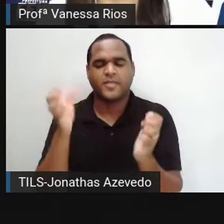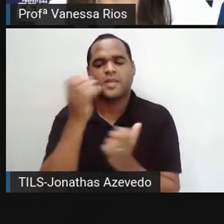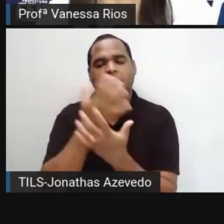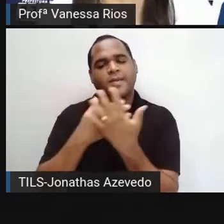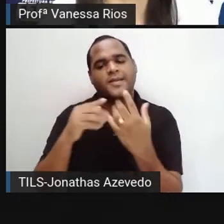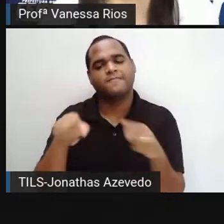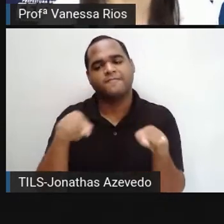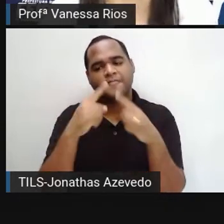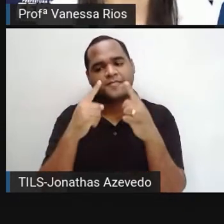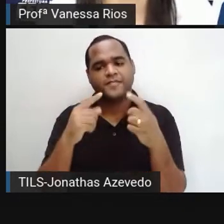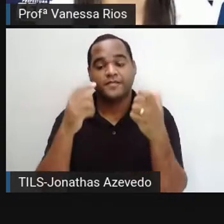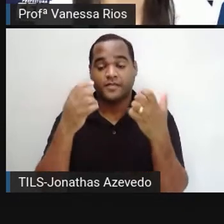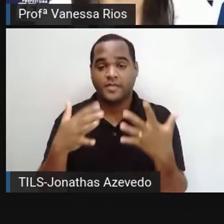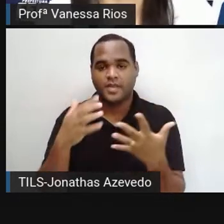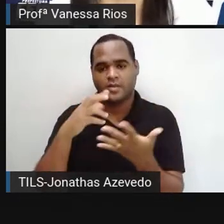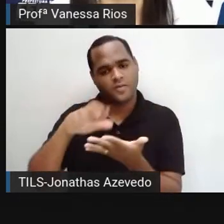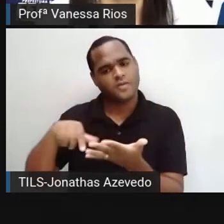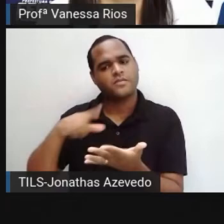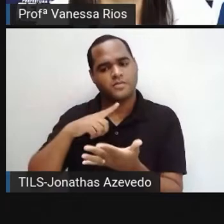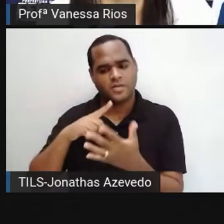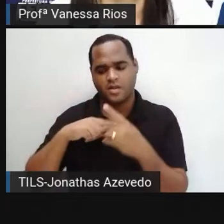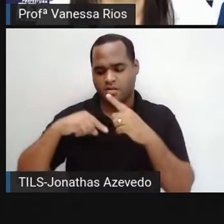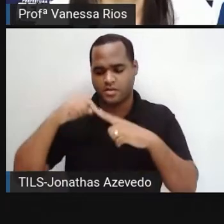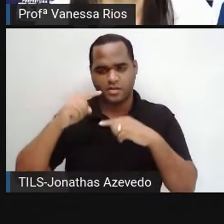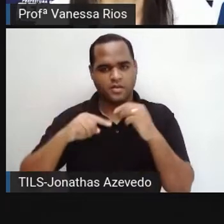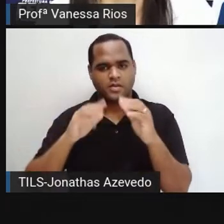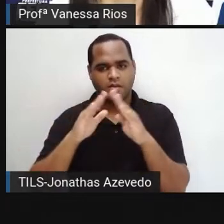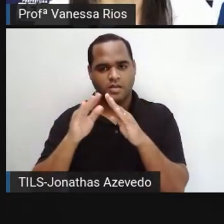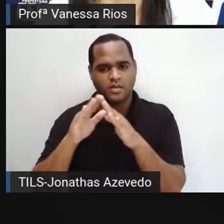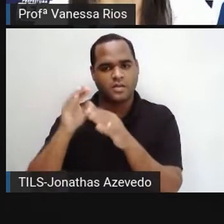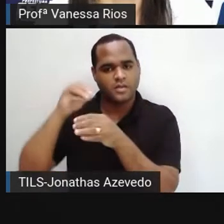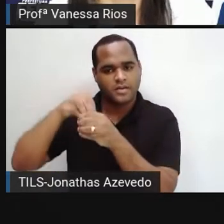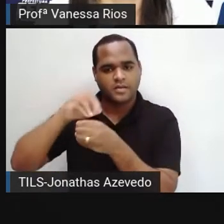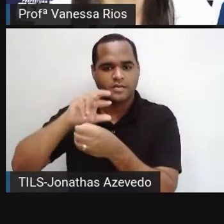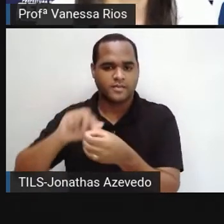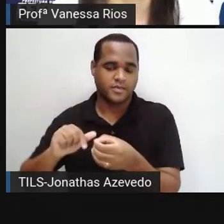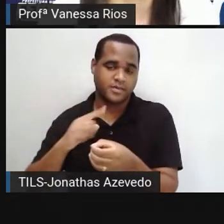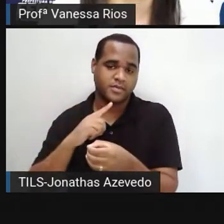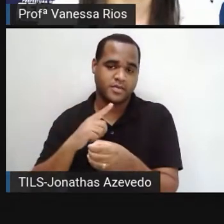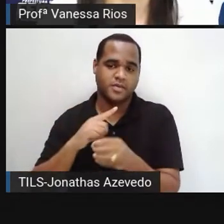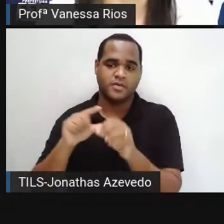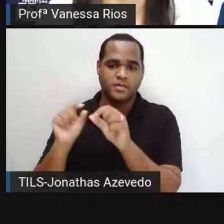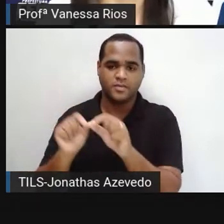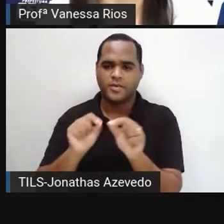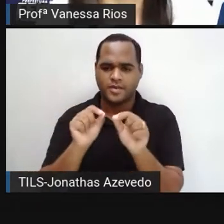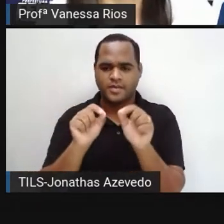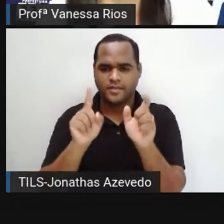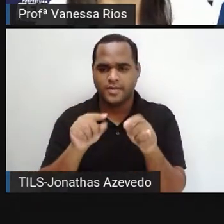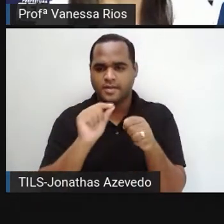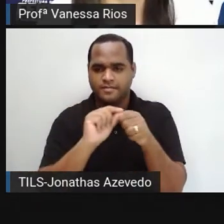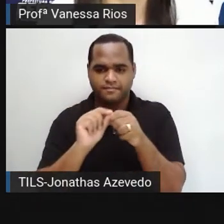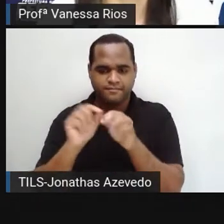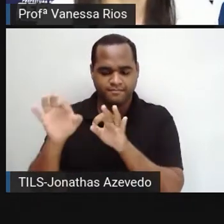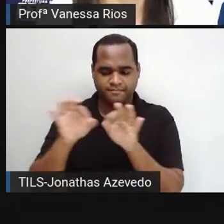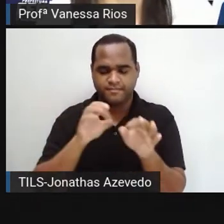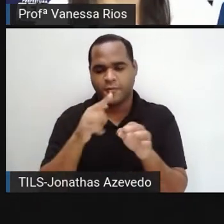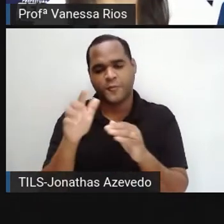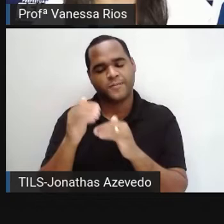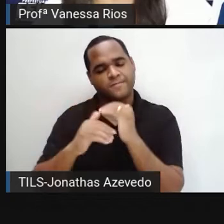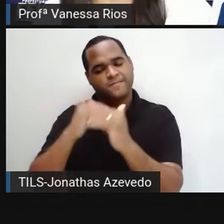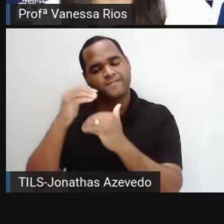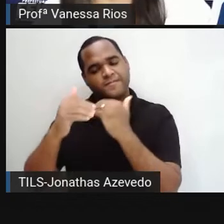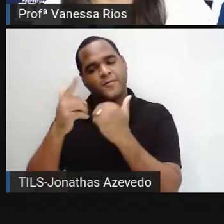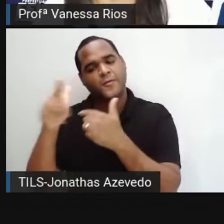musical utilizando recursos que nós temos em casa, e quem sabe aí, através desta prática, né, desenvolver